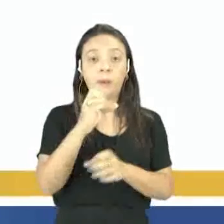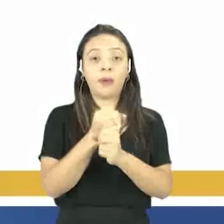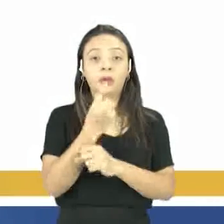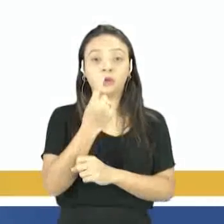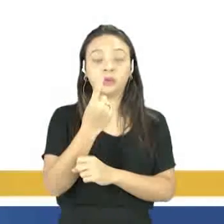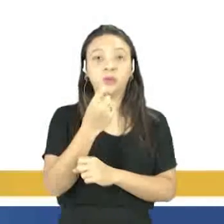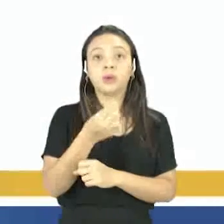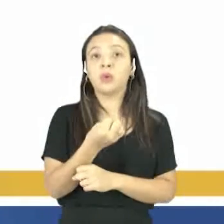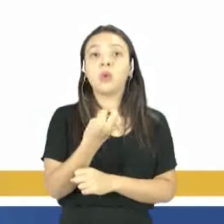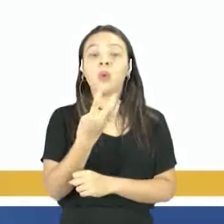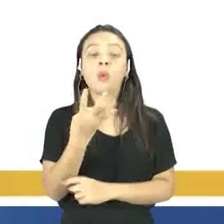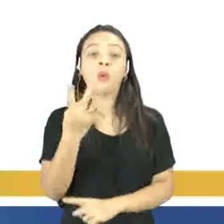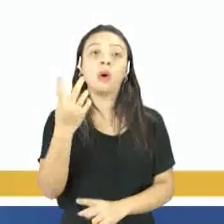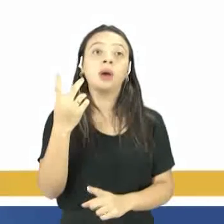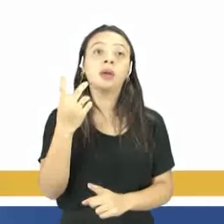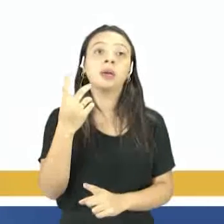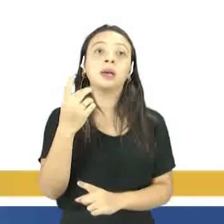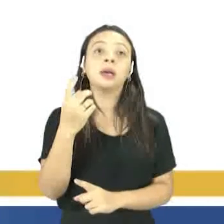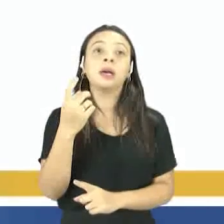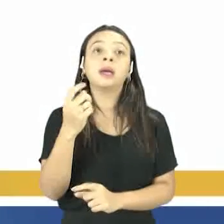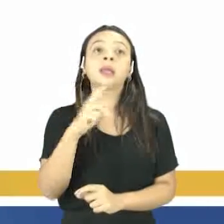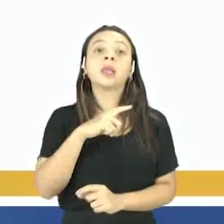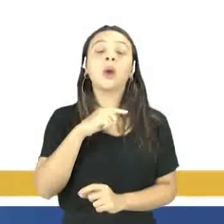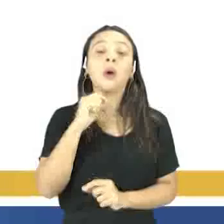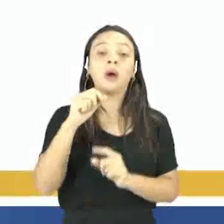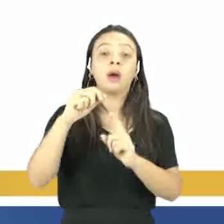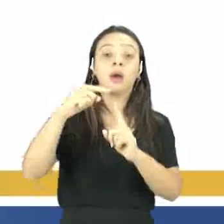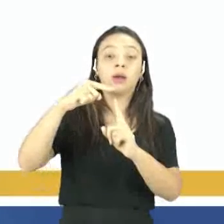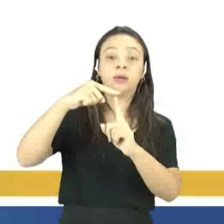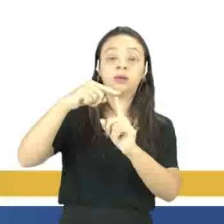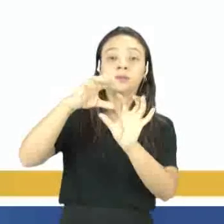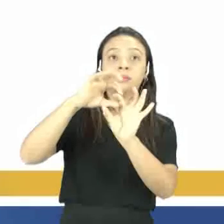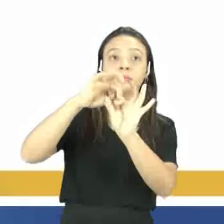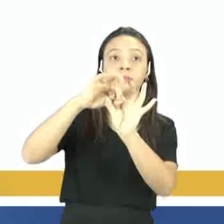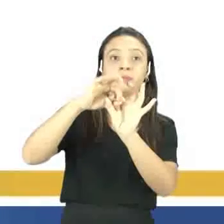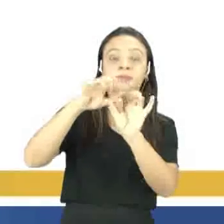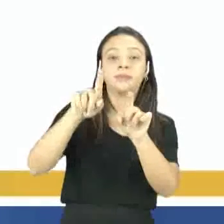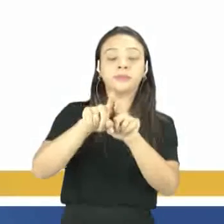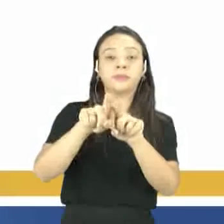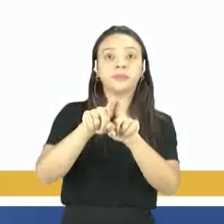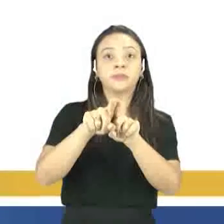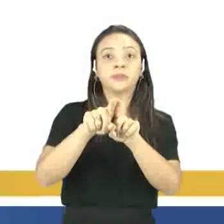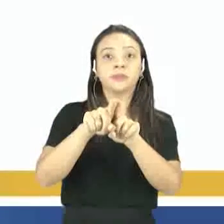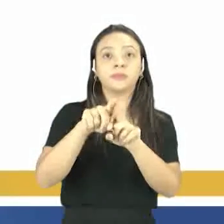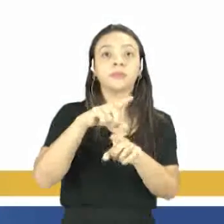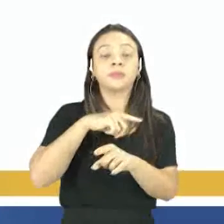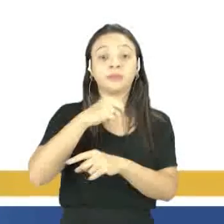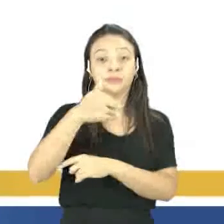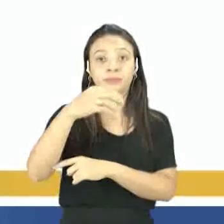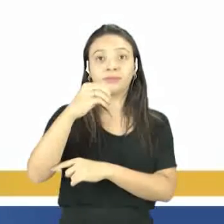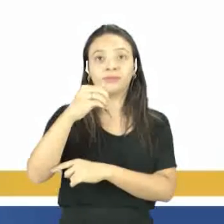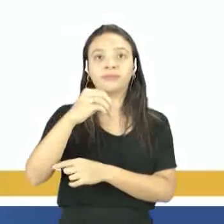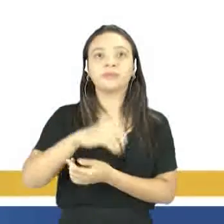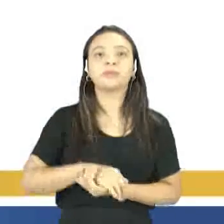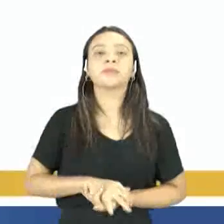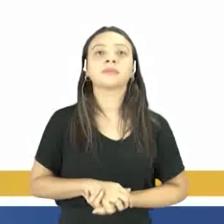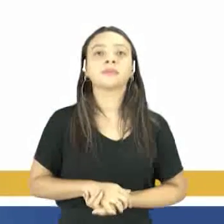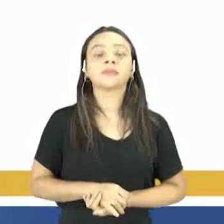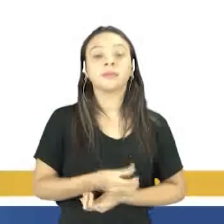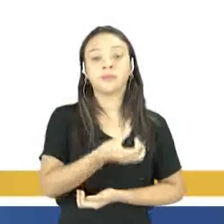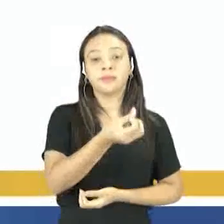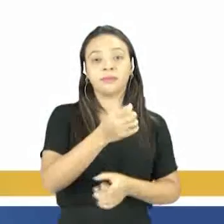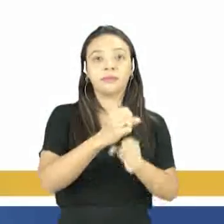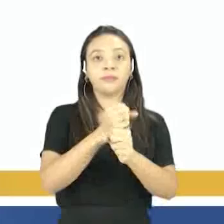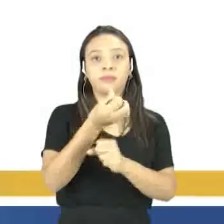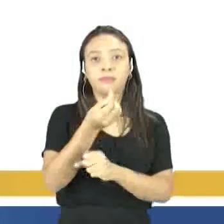Quantas arestas? 5 arestas laterais e 5 arestas na base, portanto, 10 arestas. 6